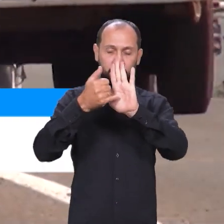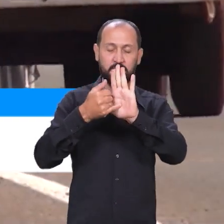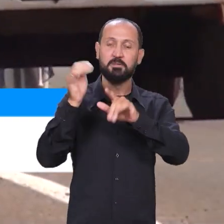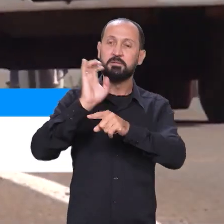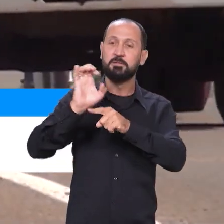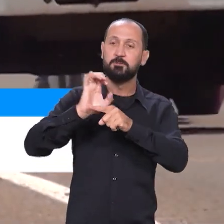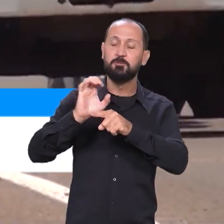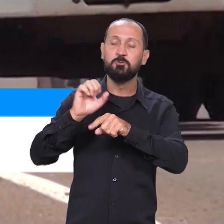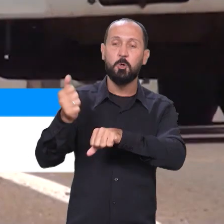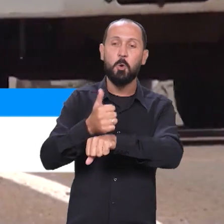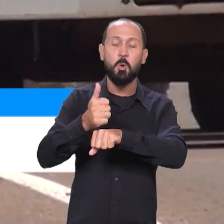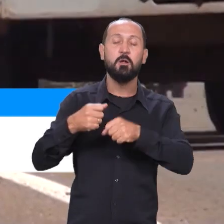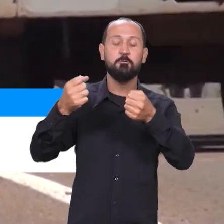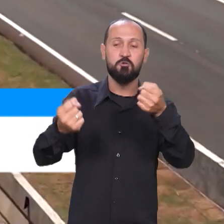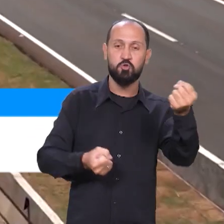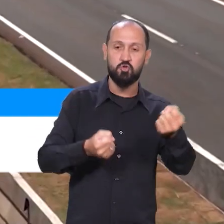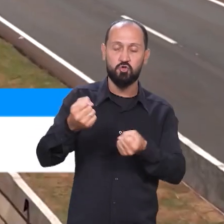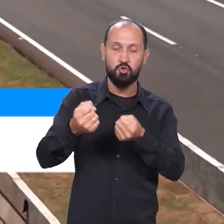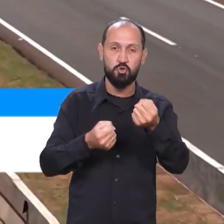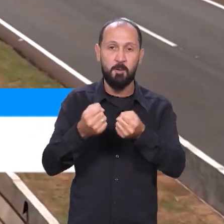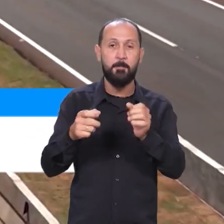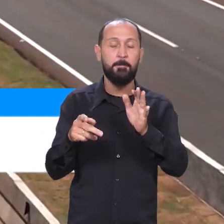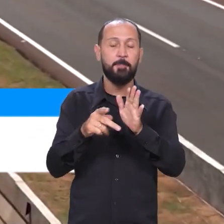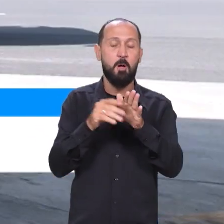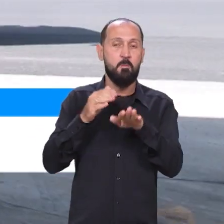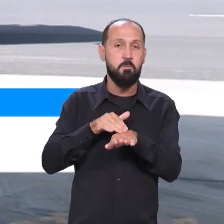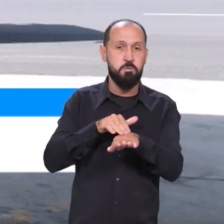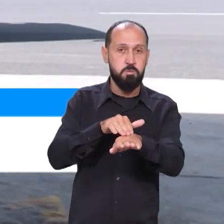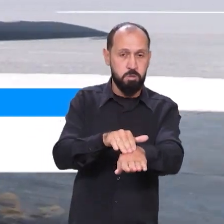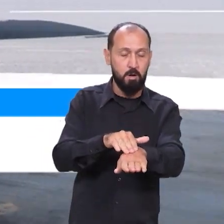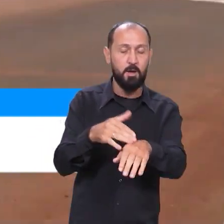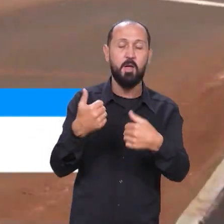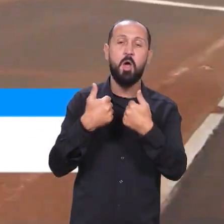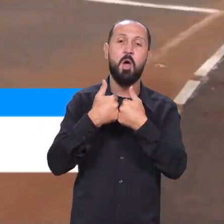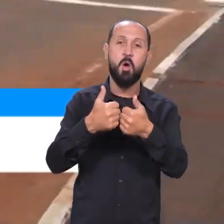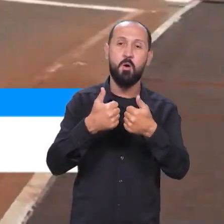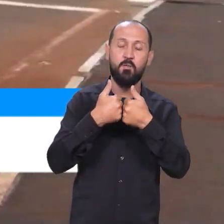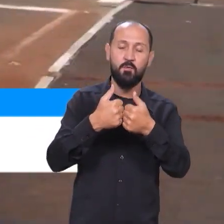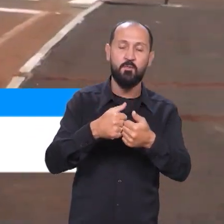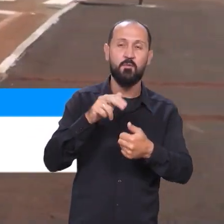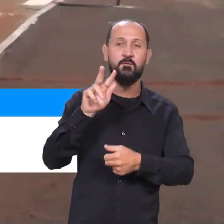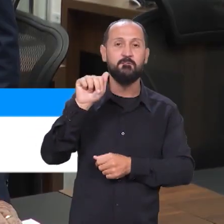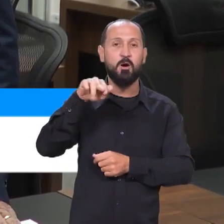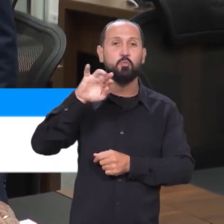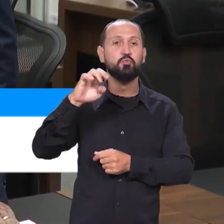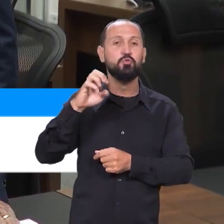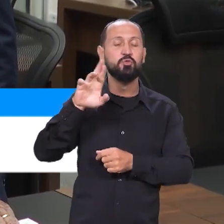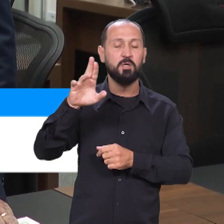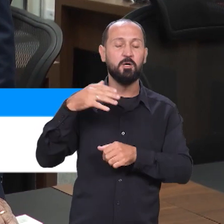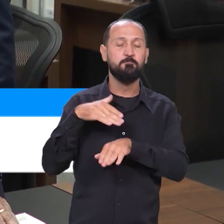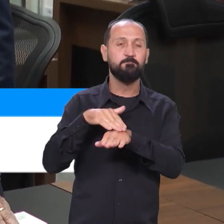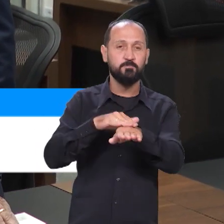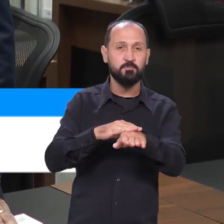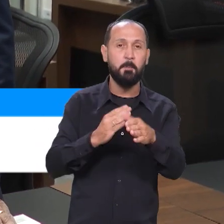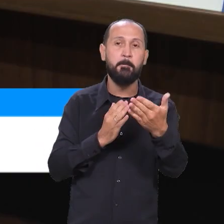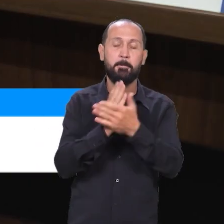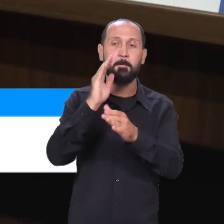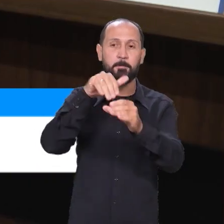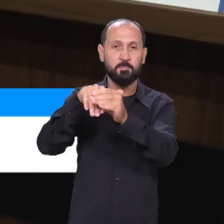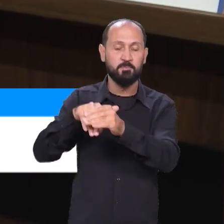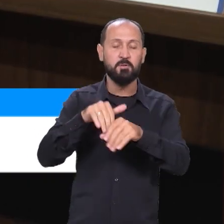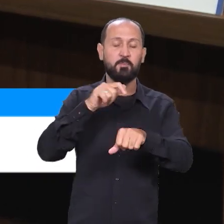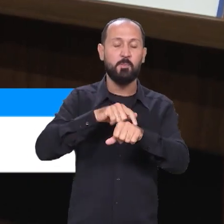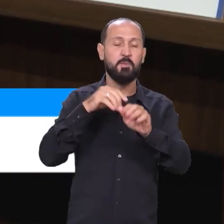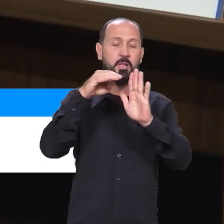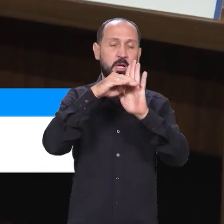de Qualificação Profissional para motoristas de veículos de cargas e de ônibus, o voucher transportador, foi aprovado por unanimidade